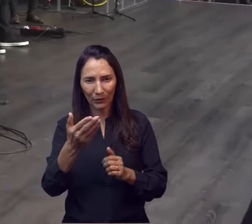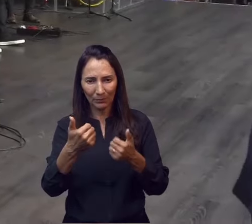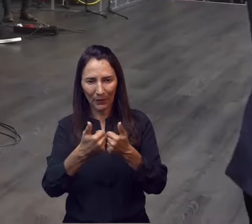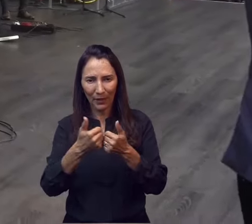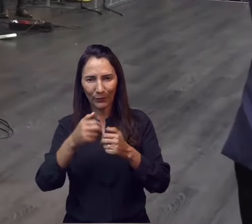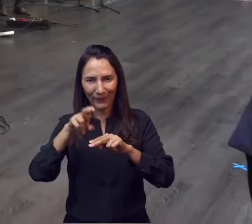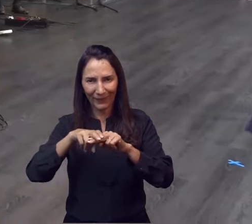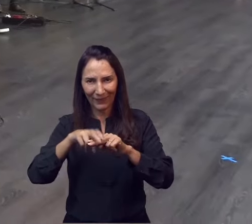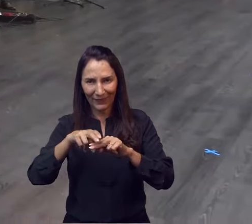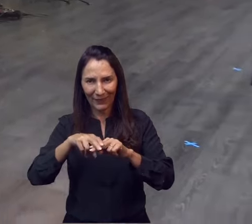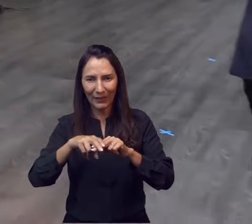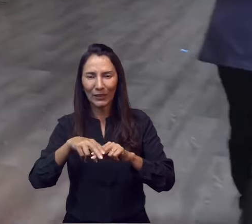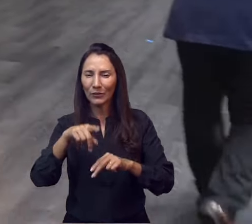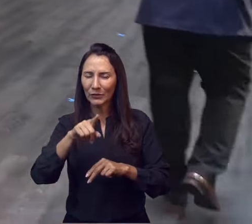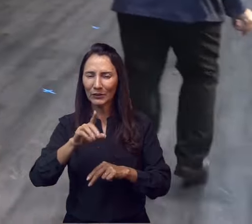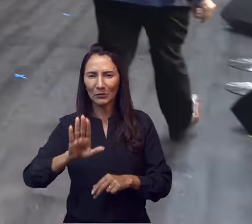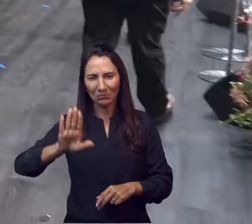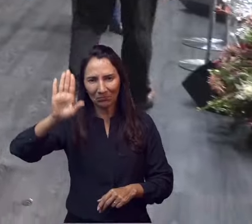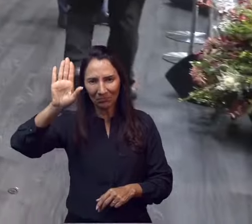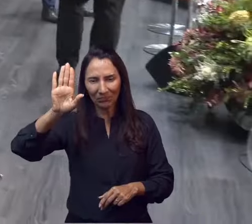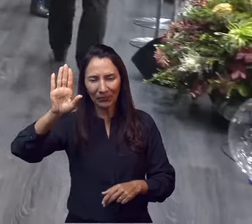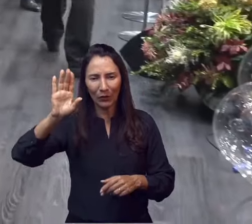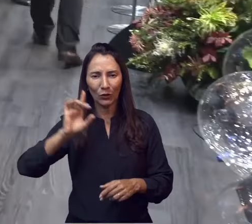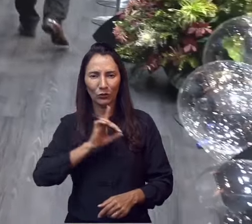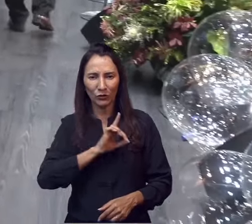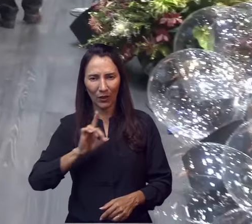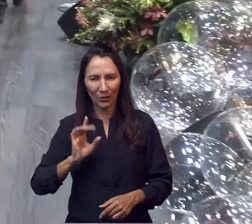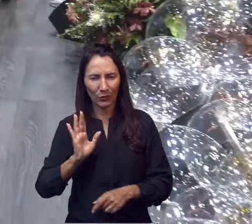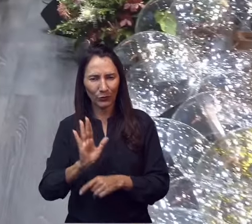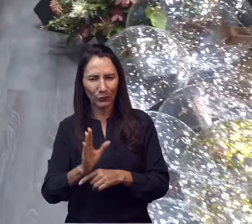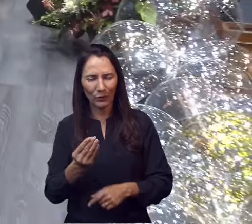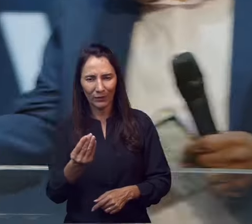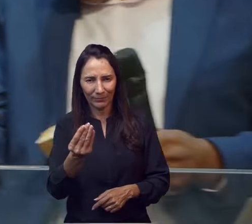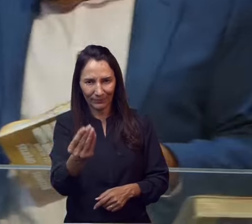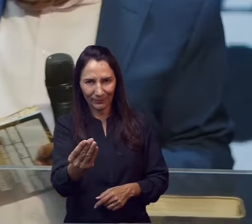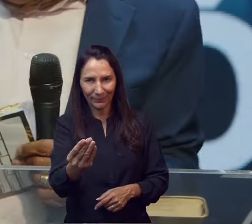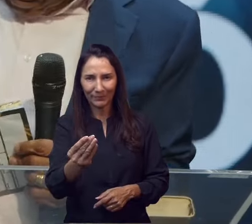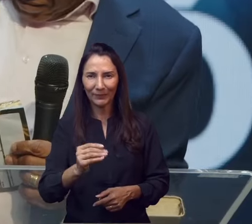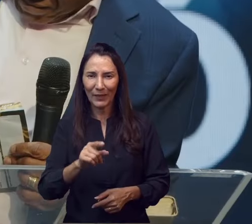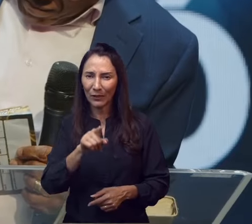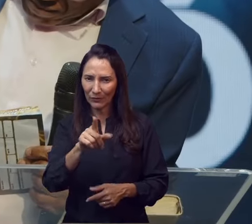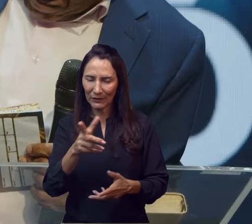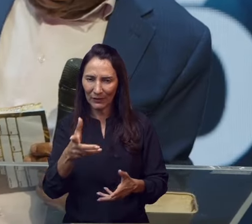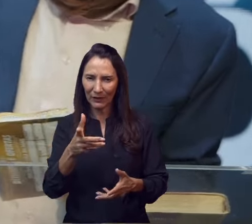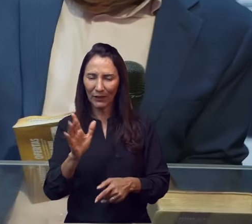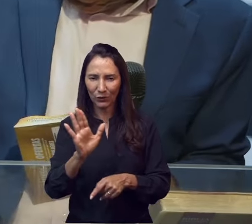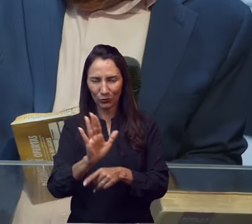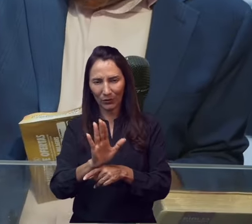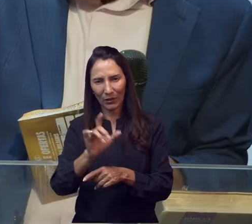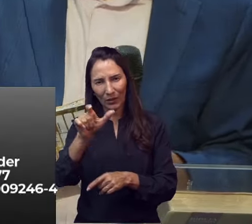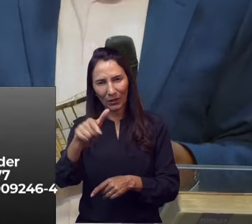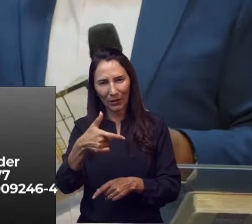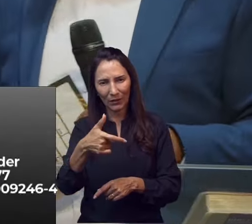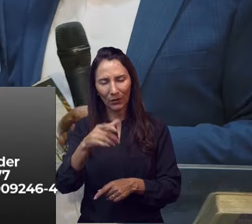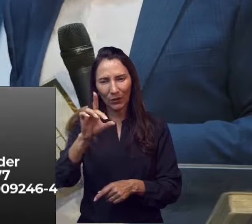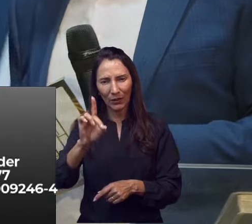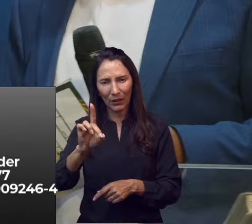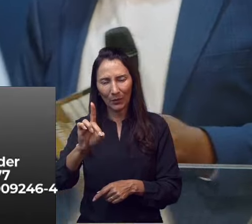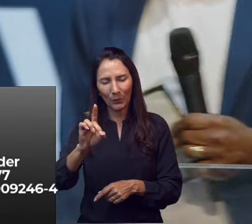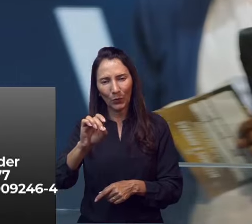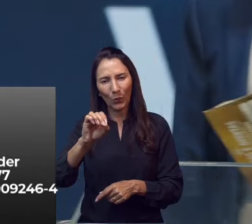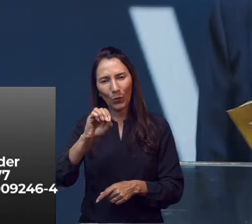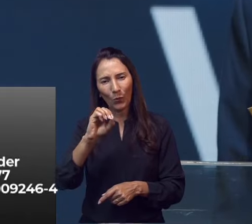até você prepare aí a sua oferta também o cartão se você quer contribuir com cartão de crédito débito também está